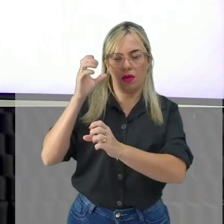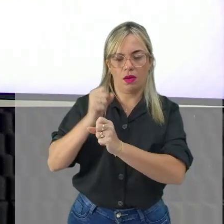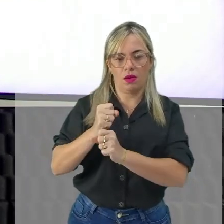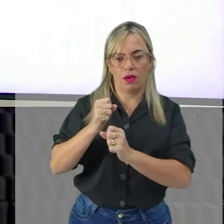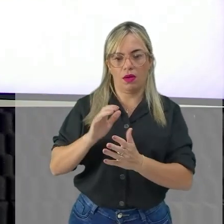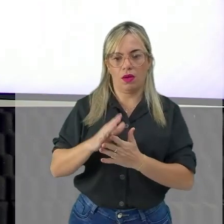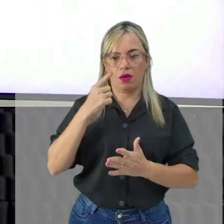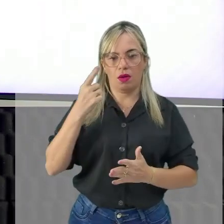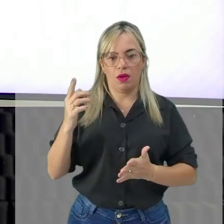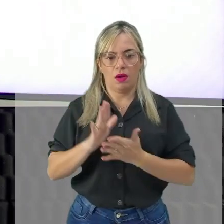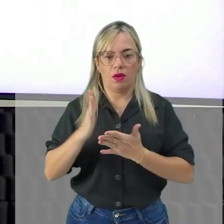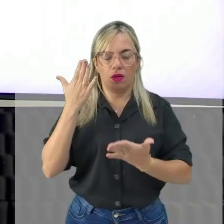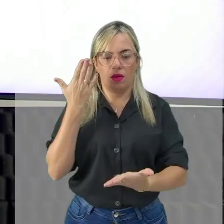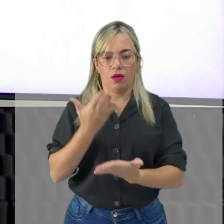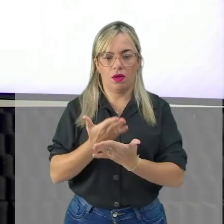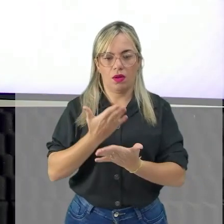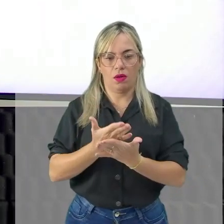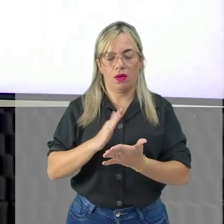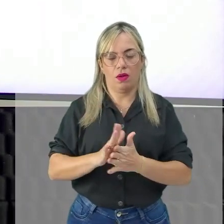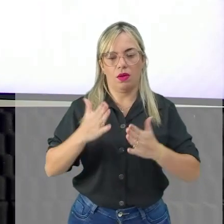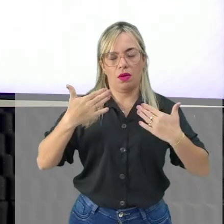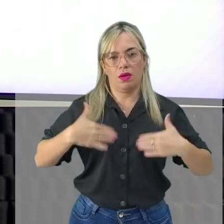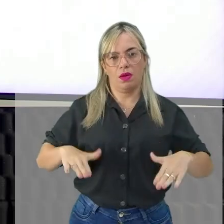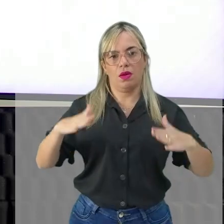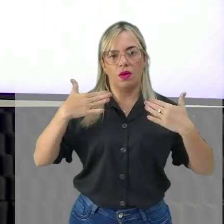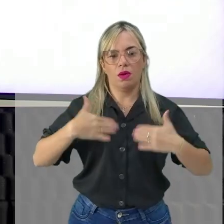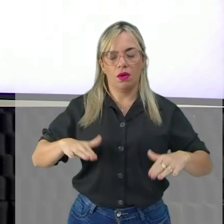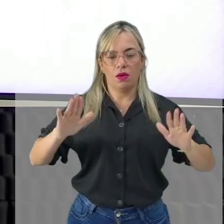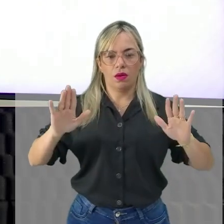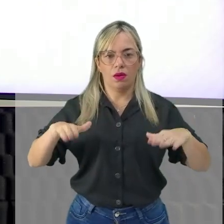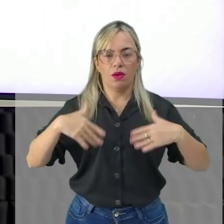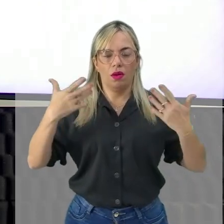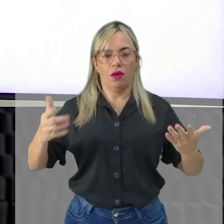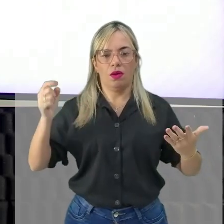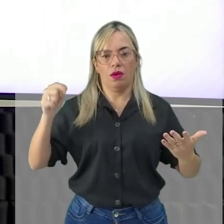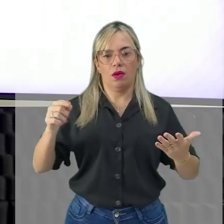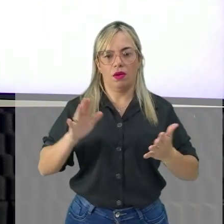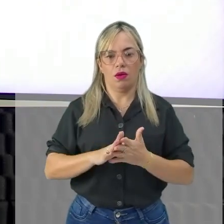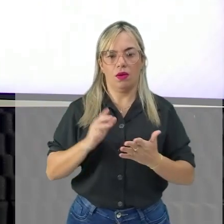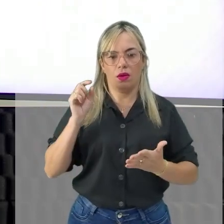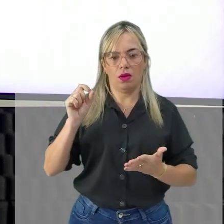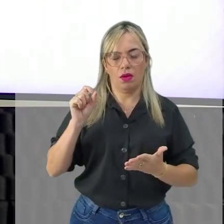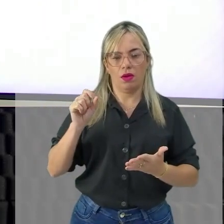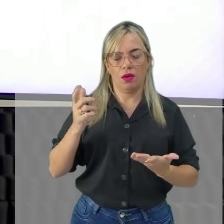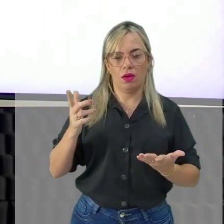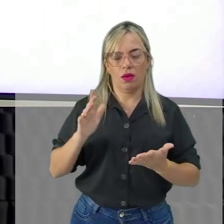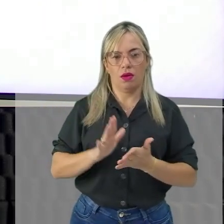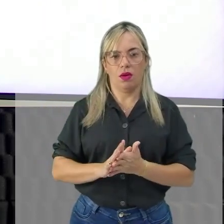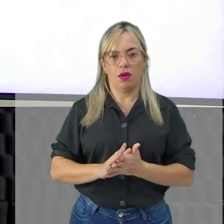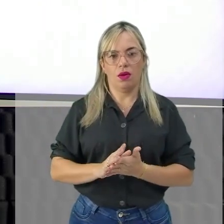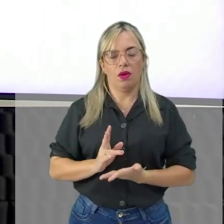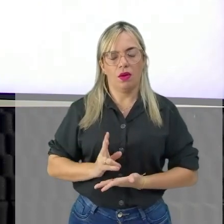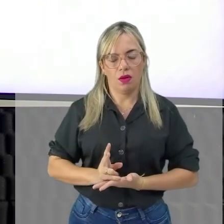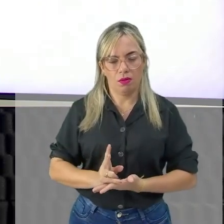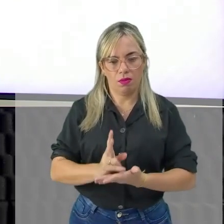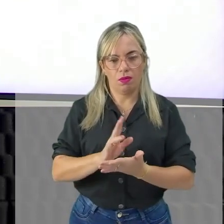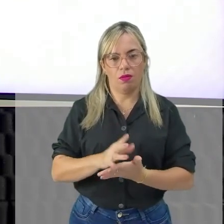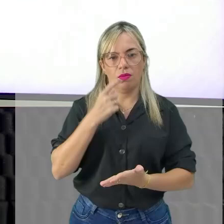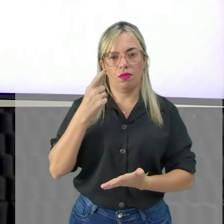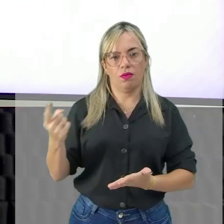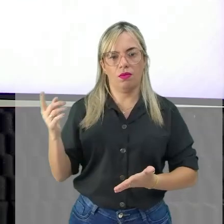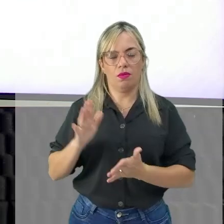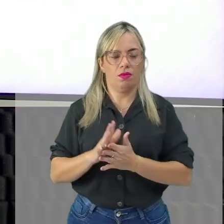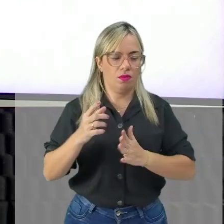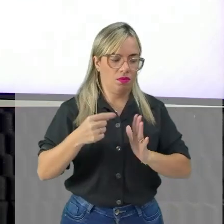questões, estudem com calma, tá bom? E a gente vai prosseguir, vai trazer